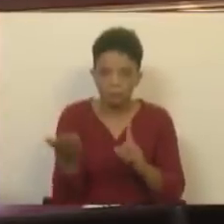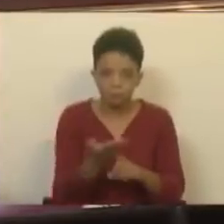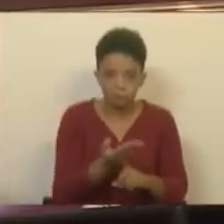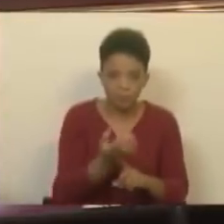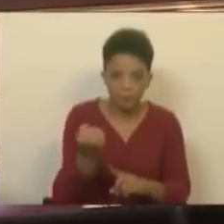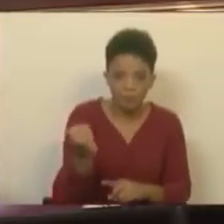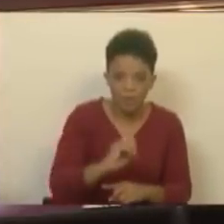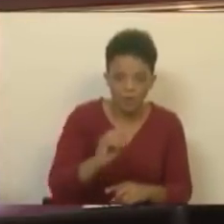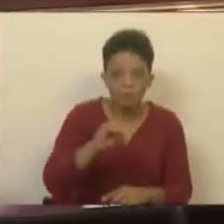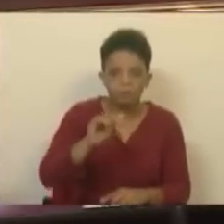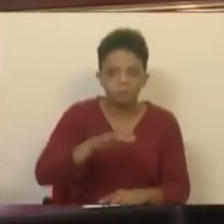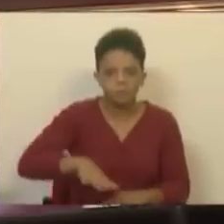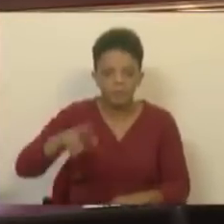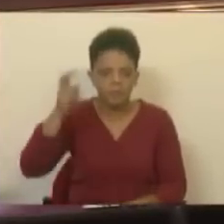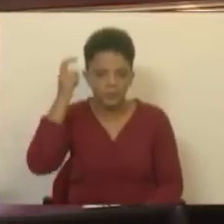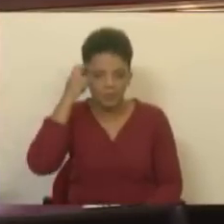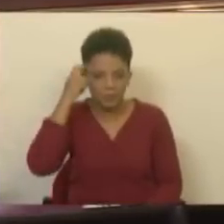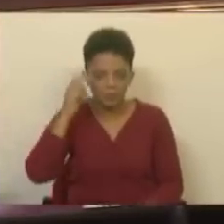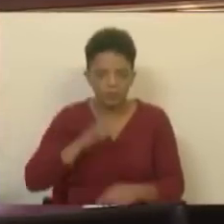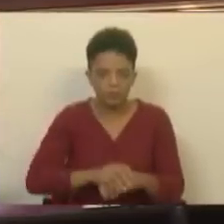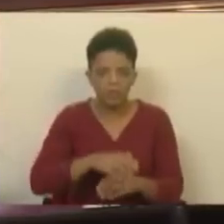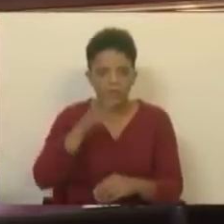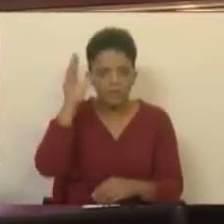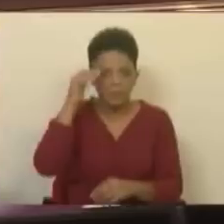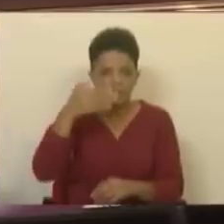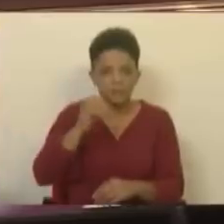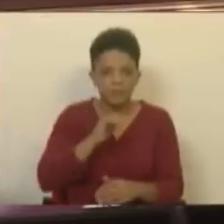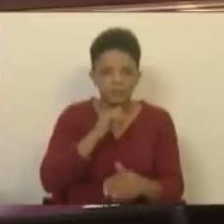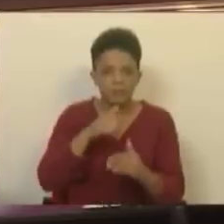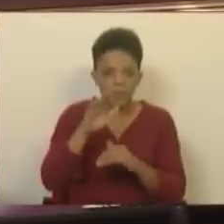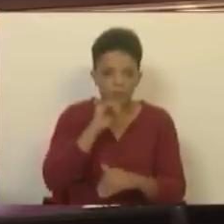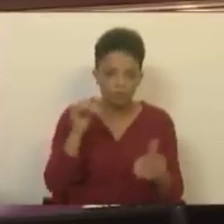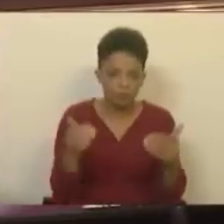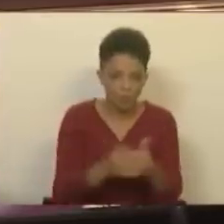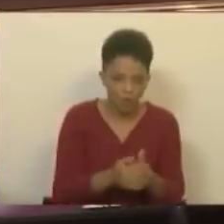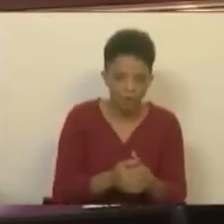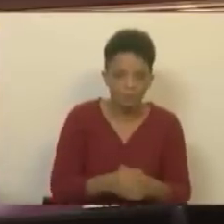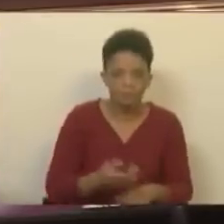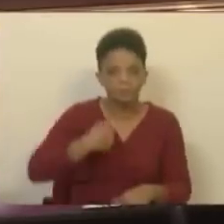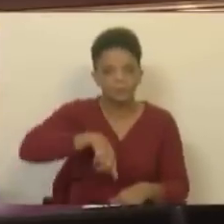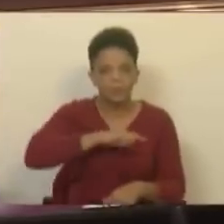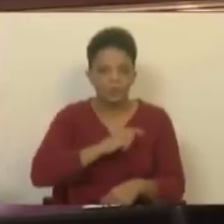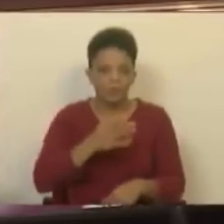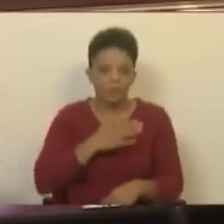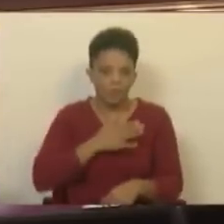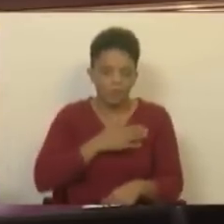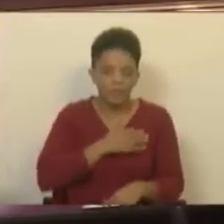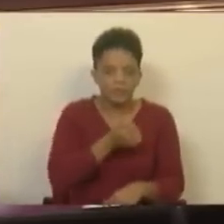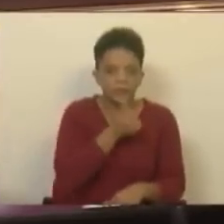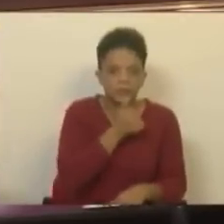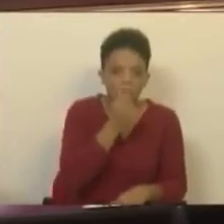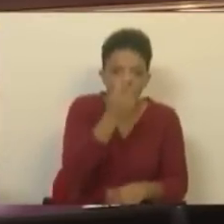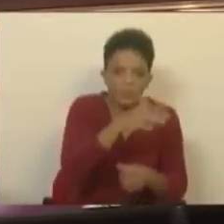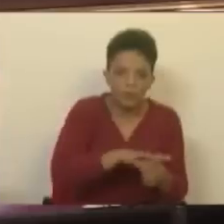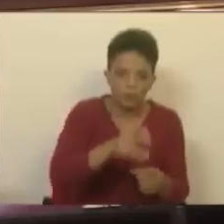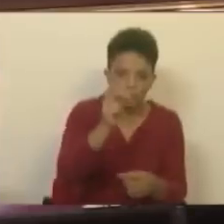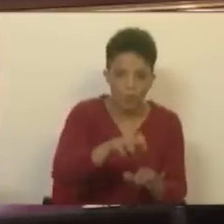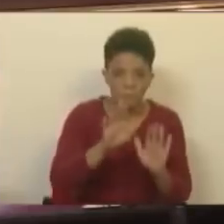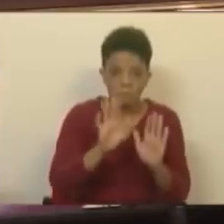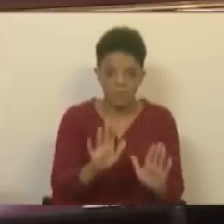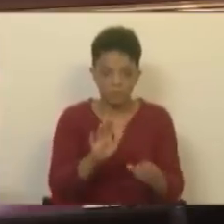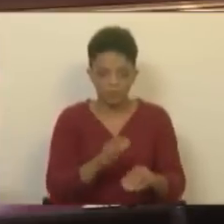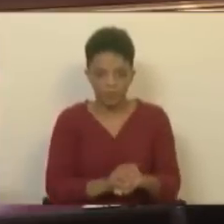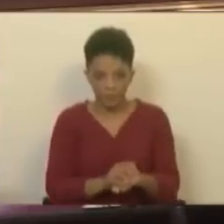no que aconteceu em Santo Estevão mais de 70 animais não queremos evidentemente uma decisão de um caso concreto mas